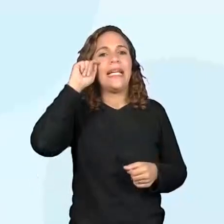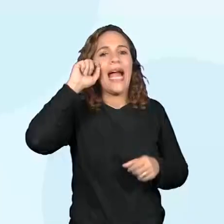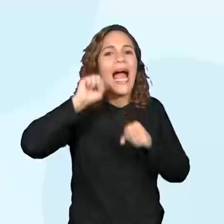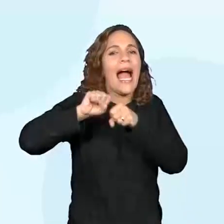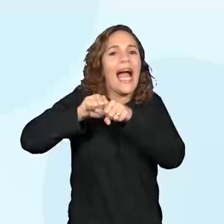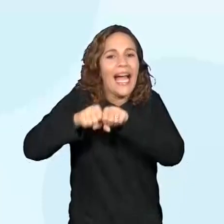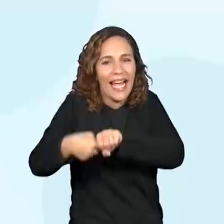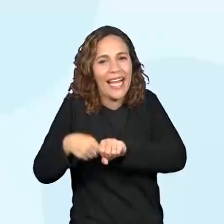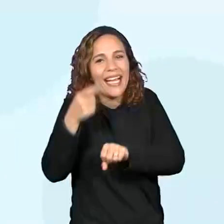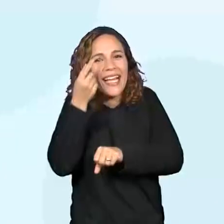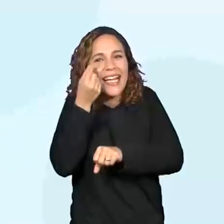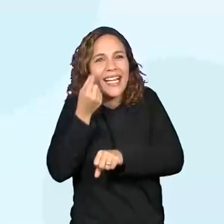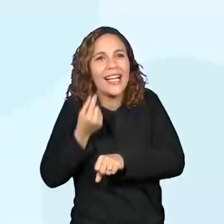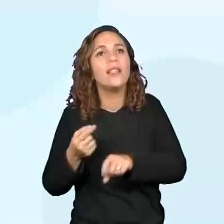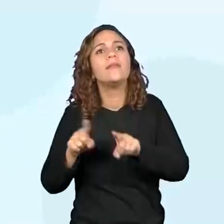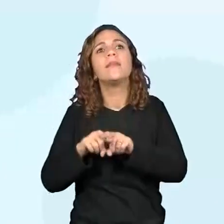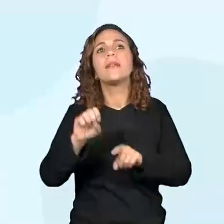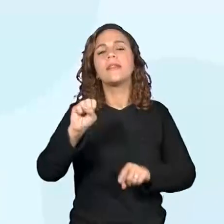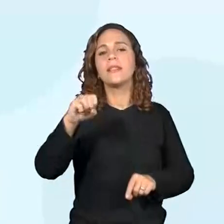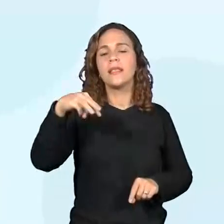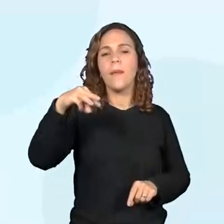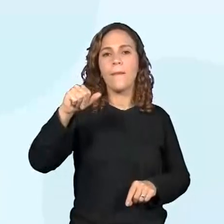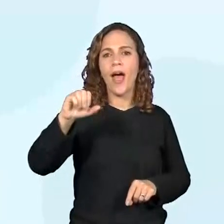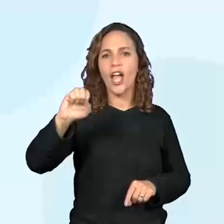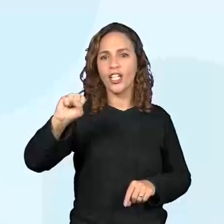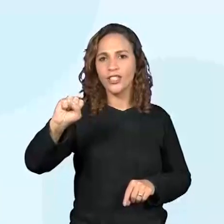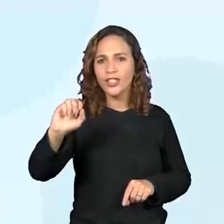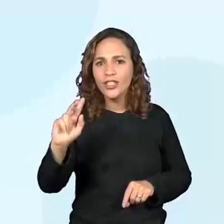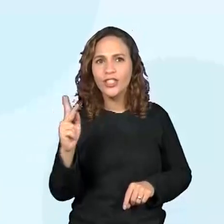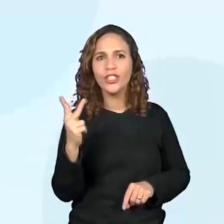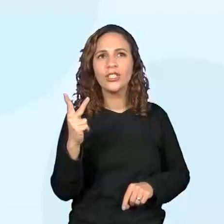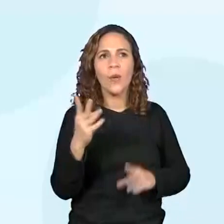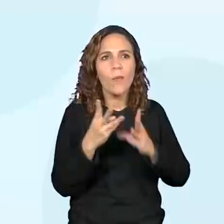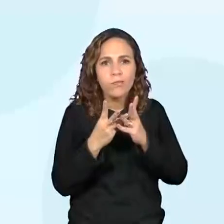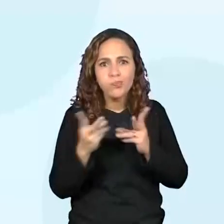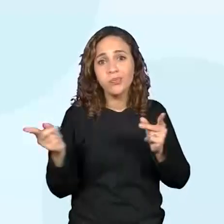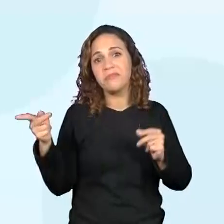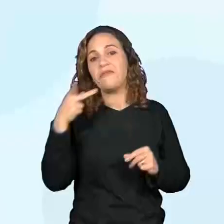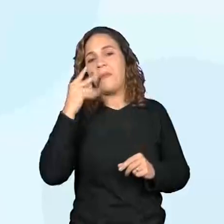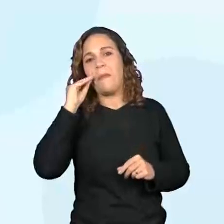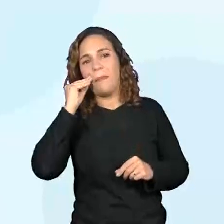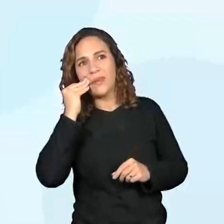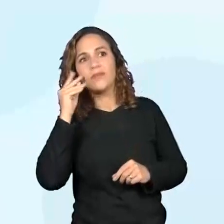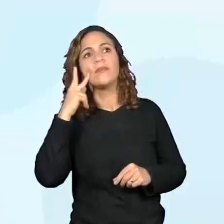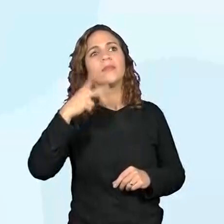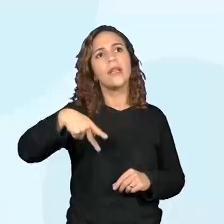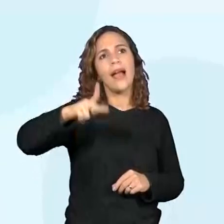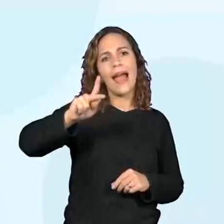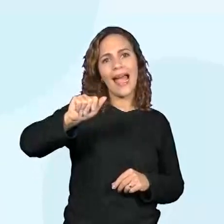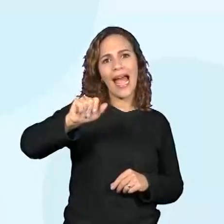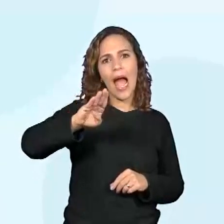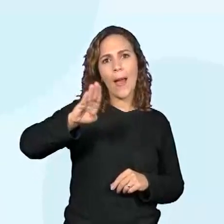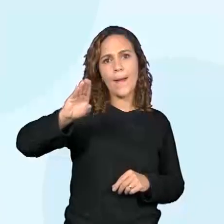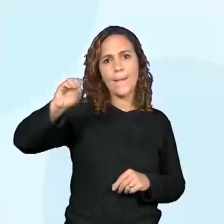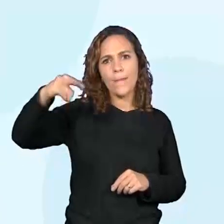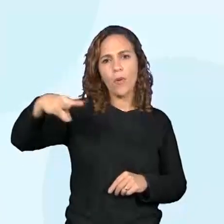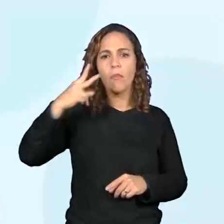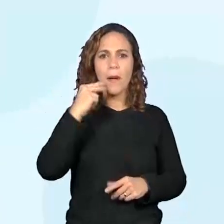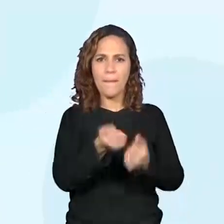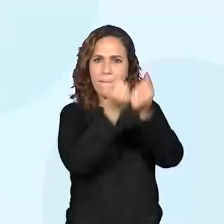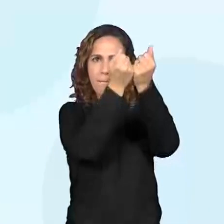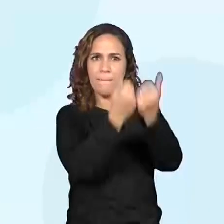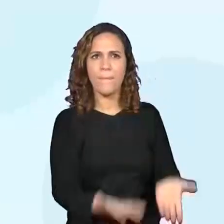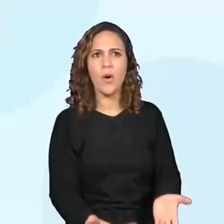smash? Beijo, né? E o kabum? Uma queda. Pode ser.